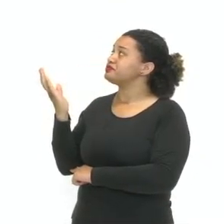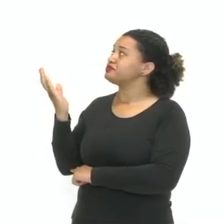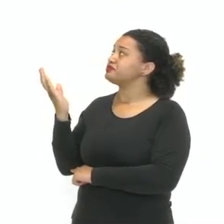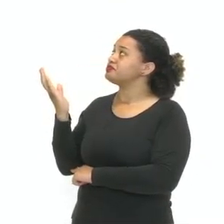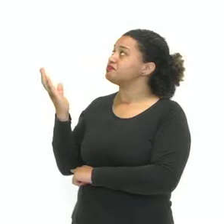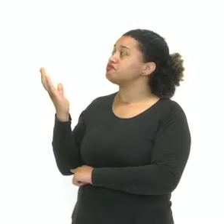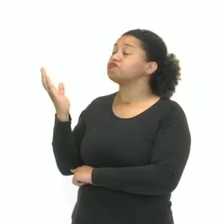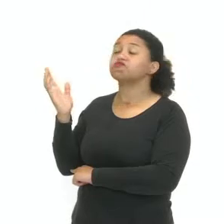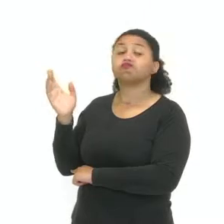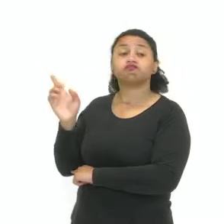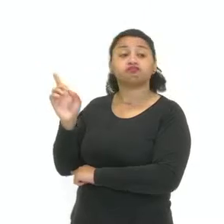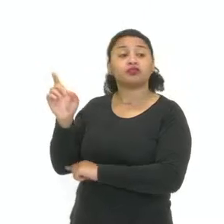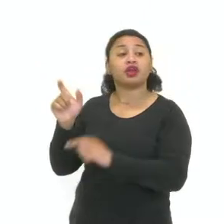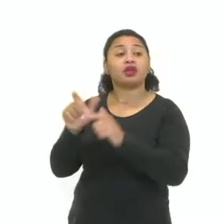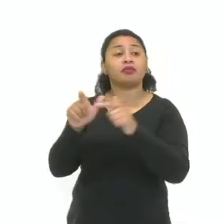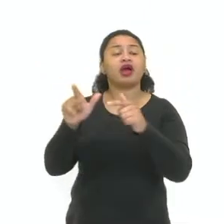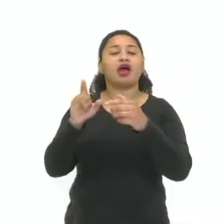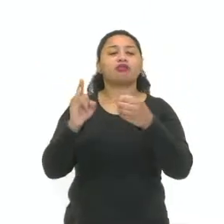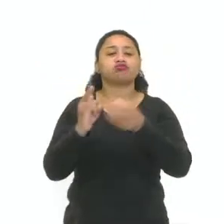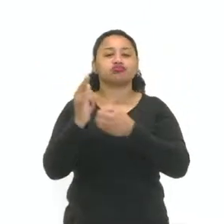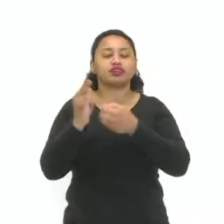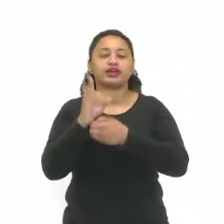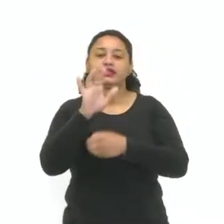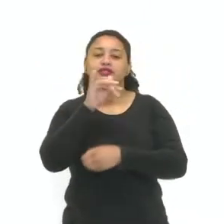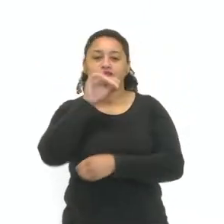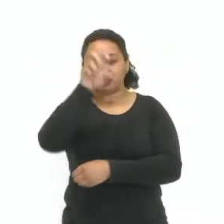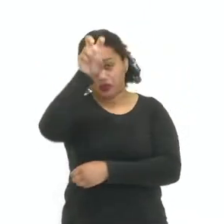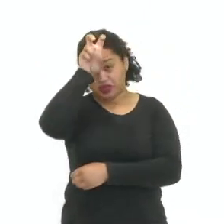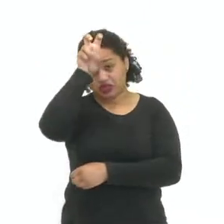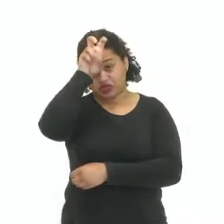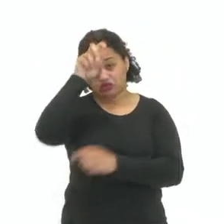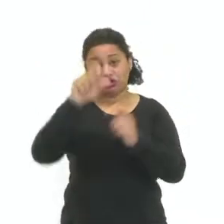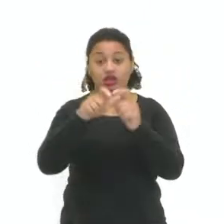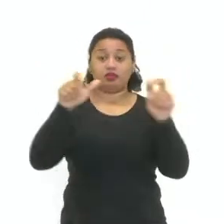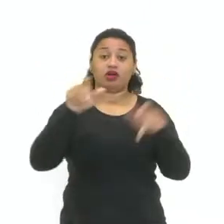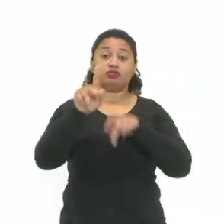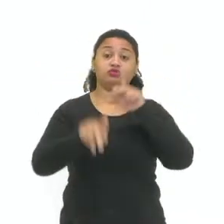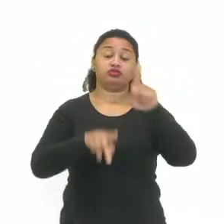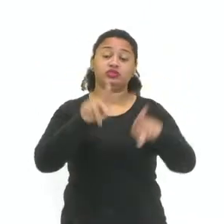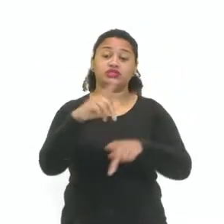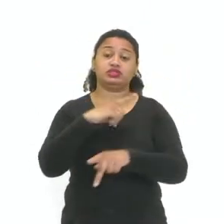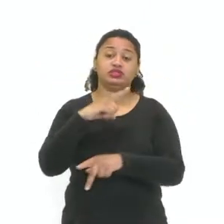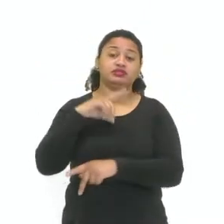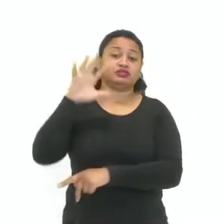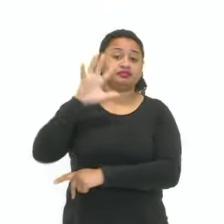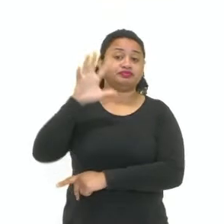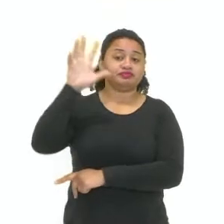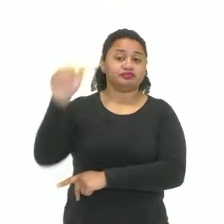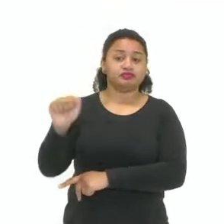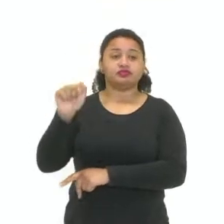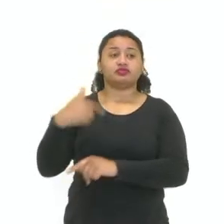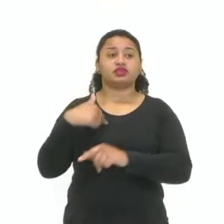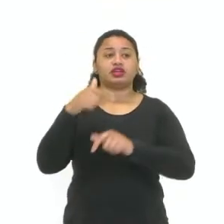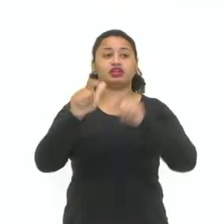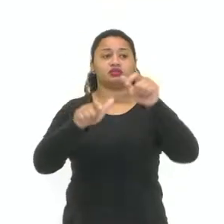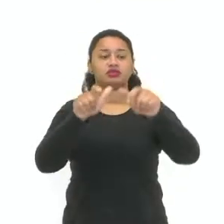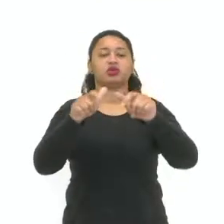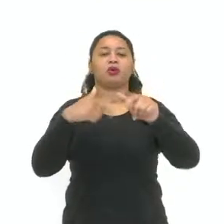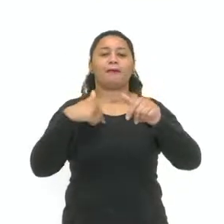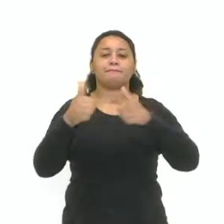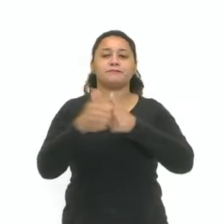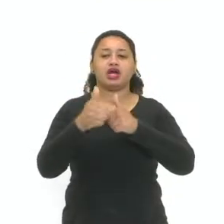Então o Egito tem uma das maiores populações da África, né? E assim por diante. Então a concentração de pessoas próximo ao mar